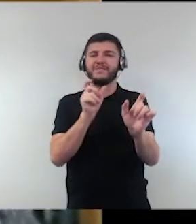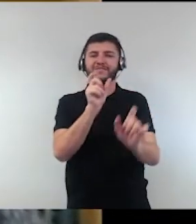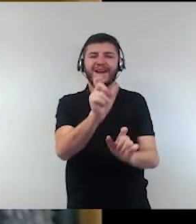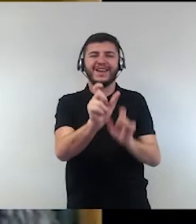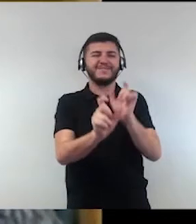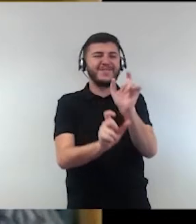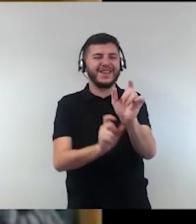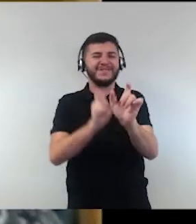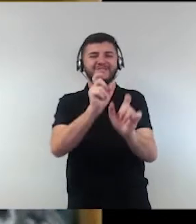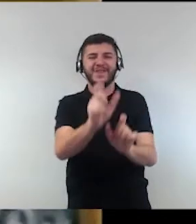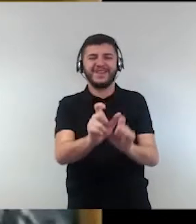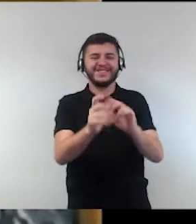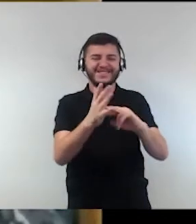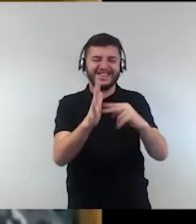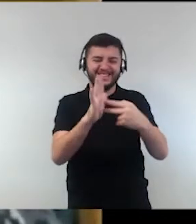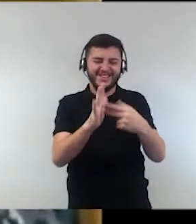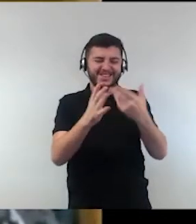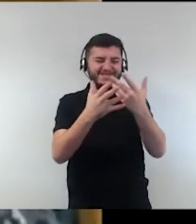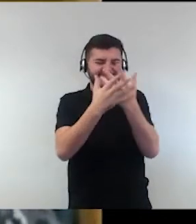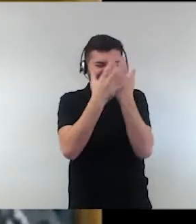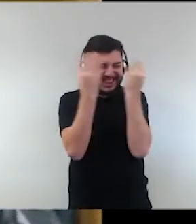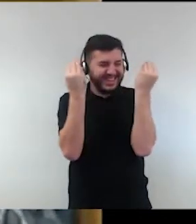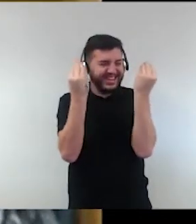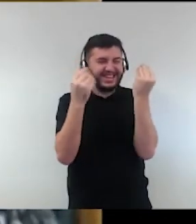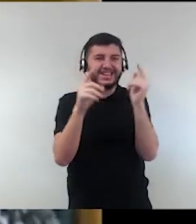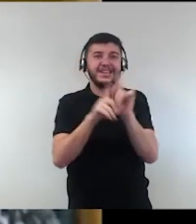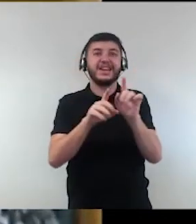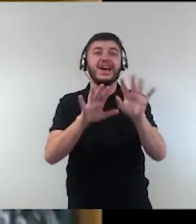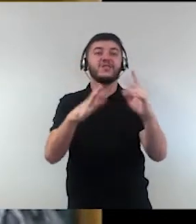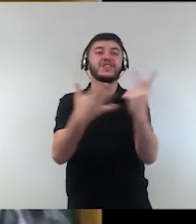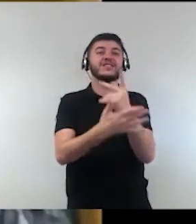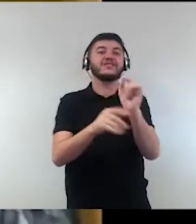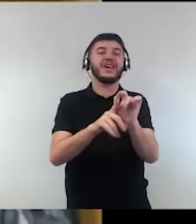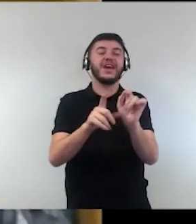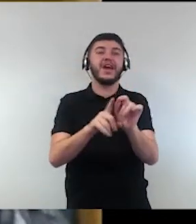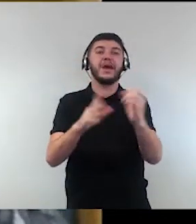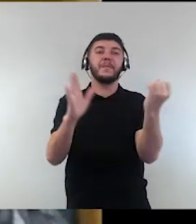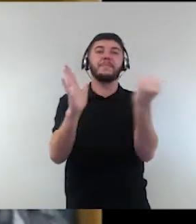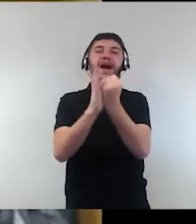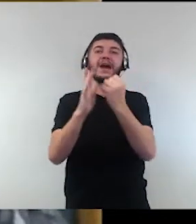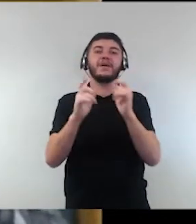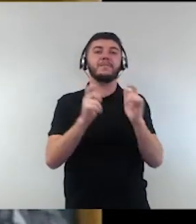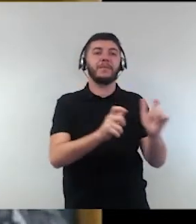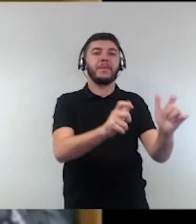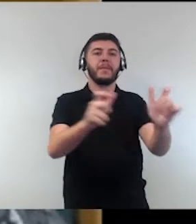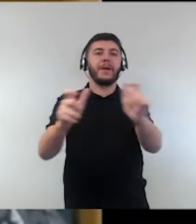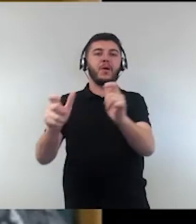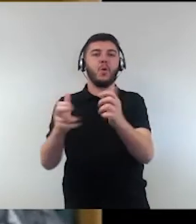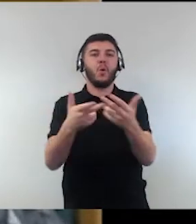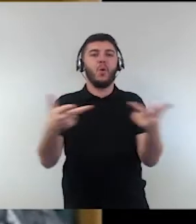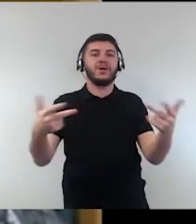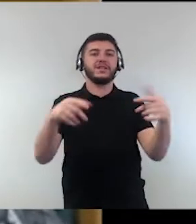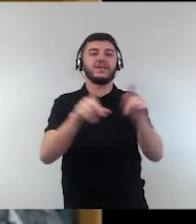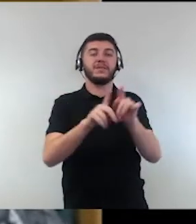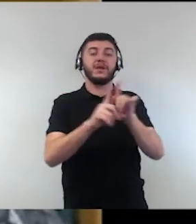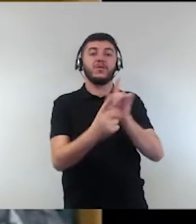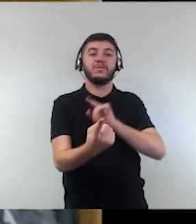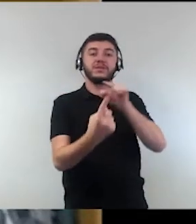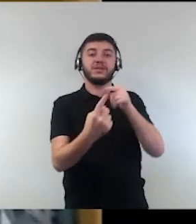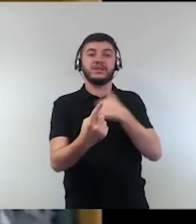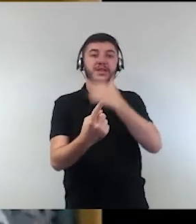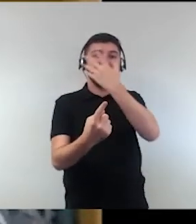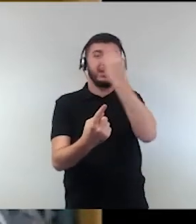coisas para que as coisas não percam o nome. E em pouco tempo elas começam a perder a referência